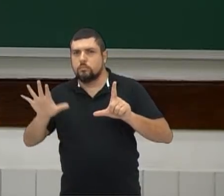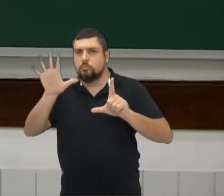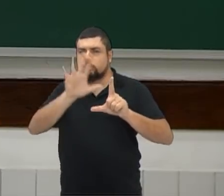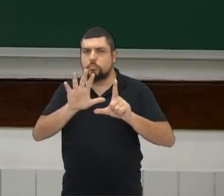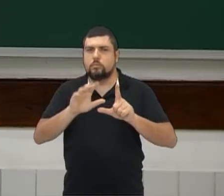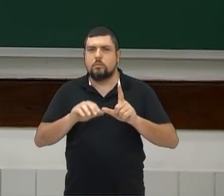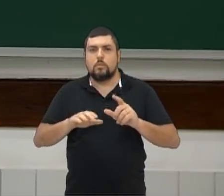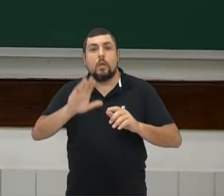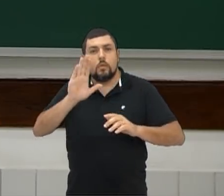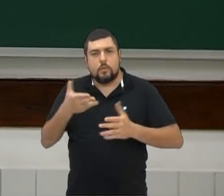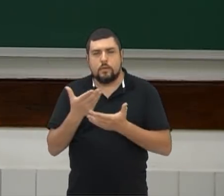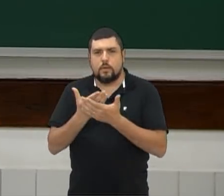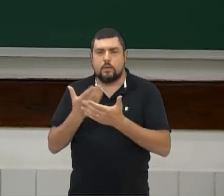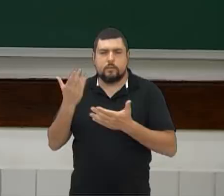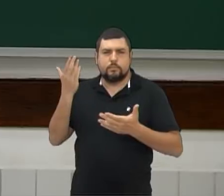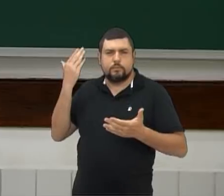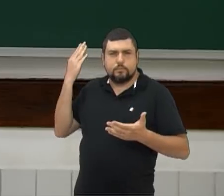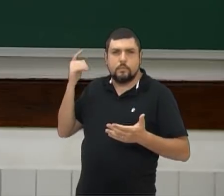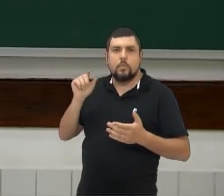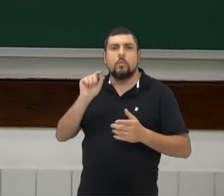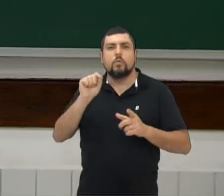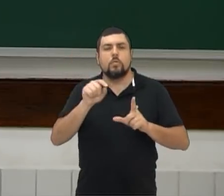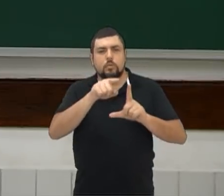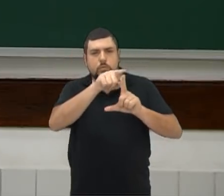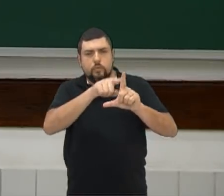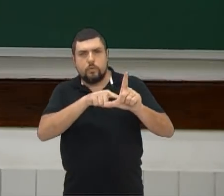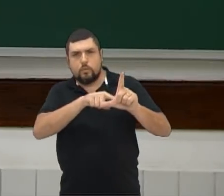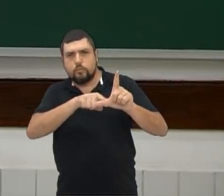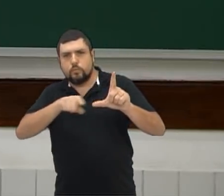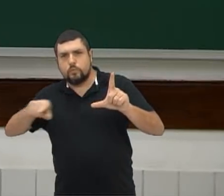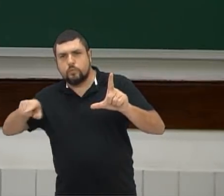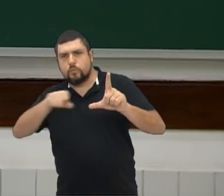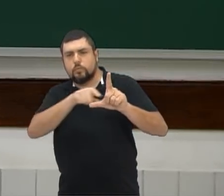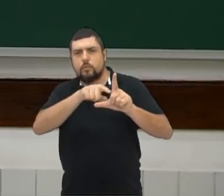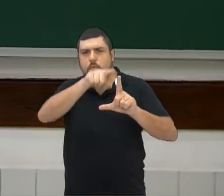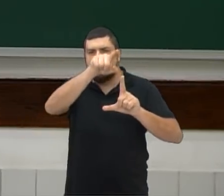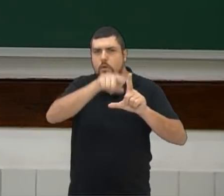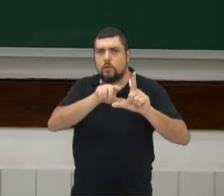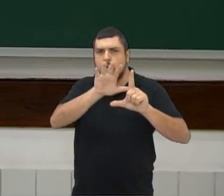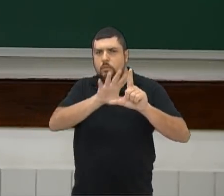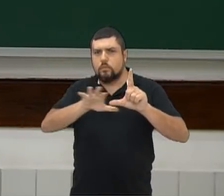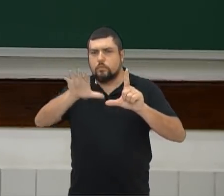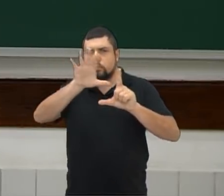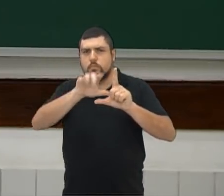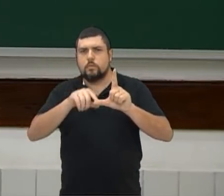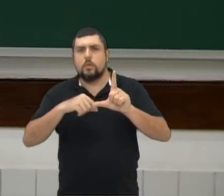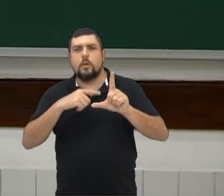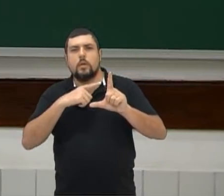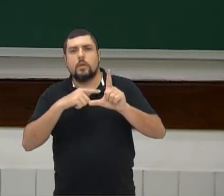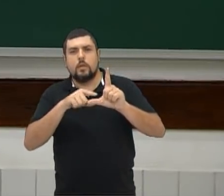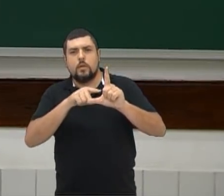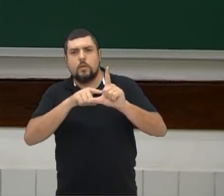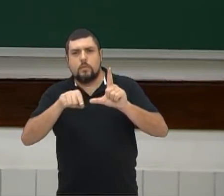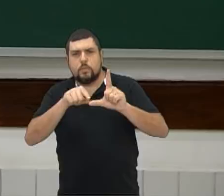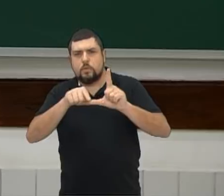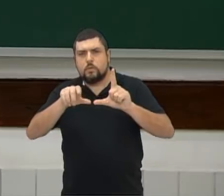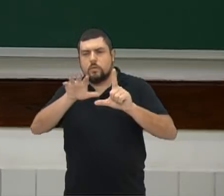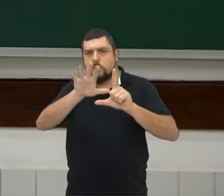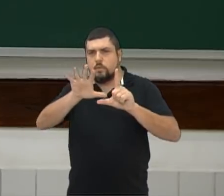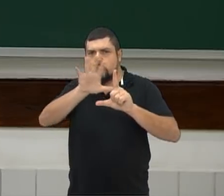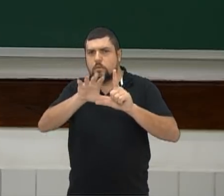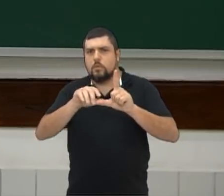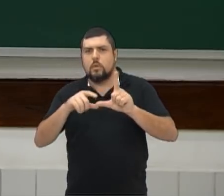já falou nas aulas anteriores do plano cartesiano, onde temos os eixos, temos os